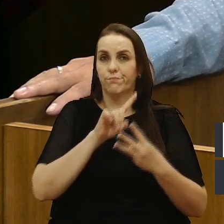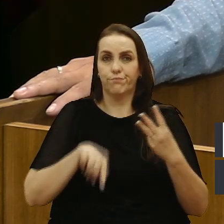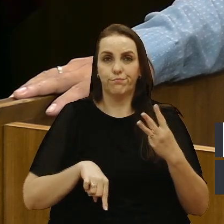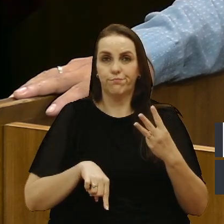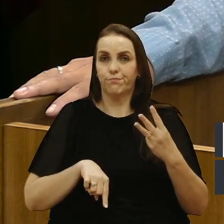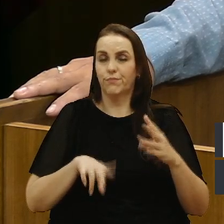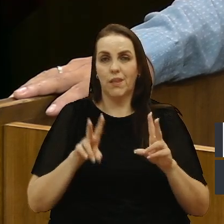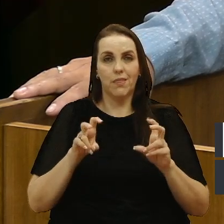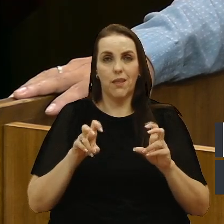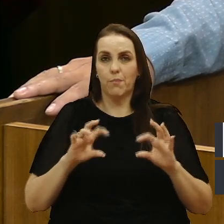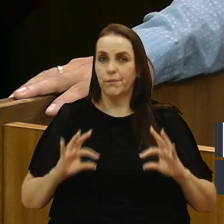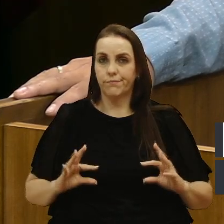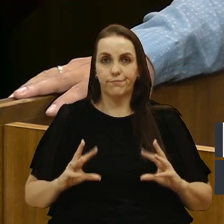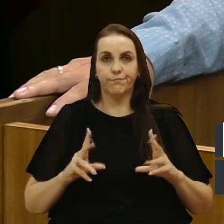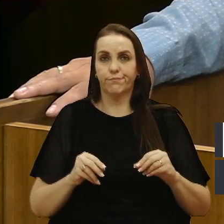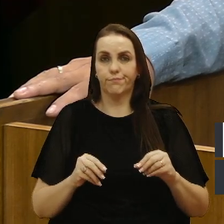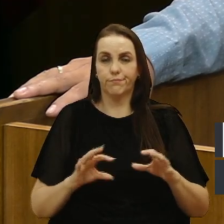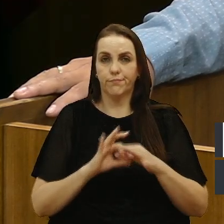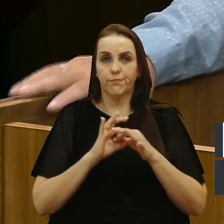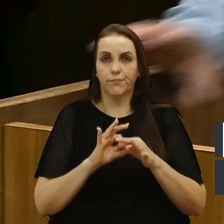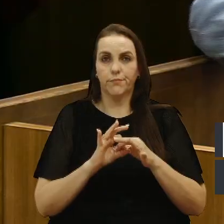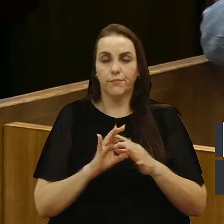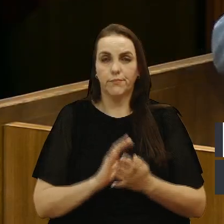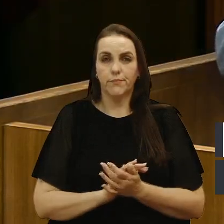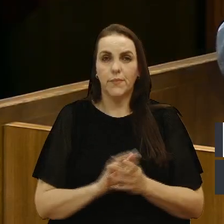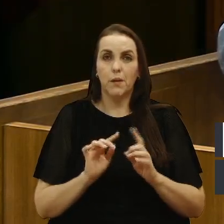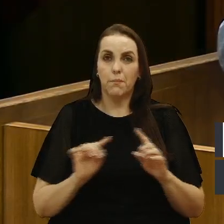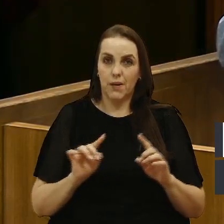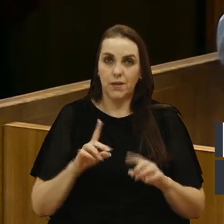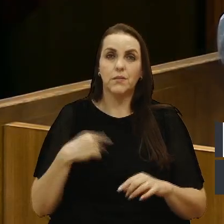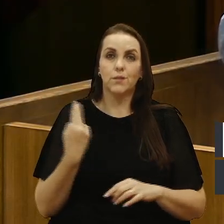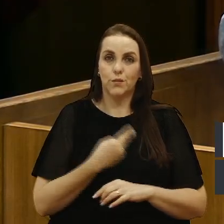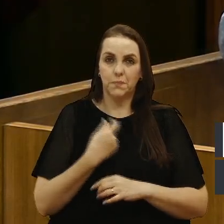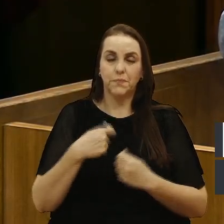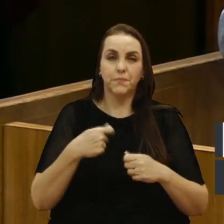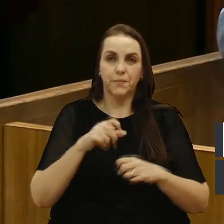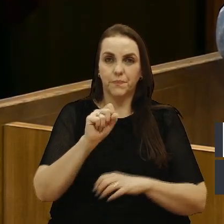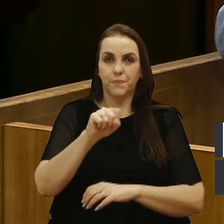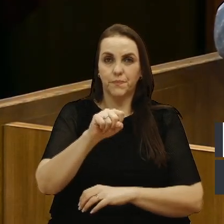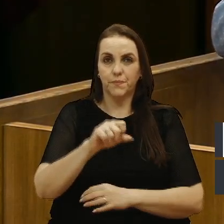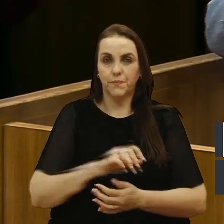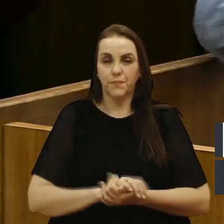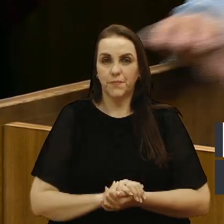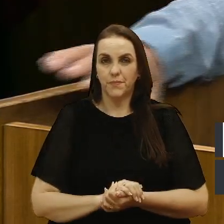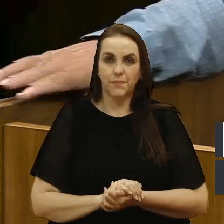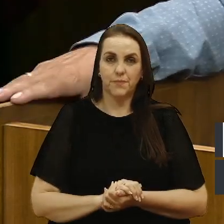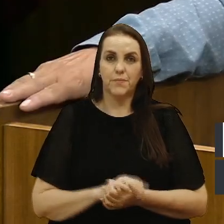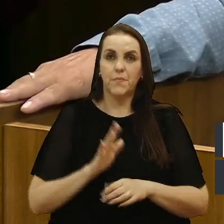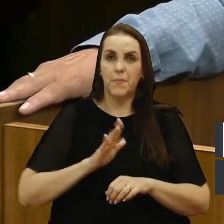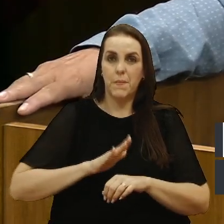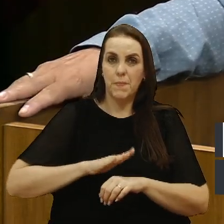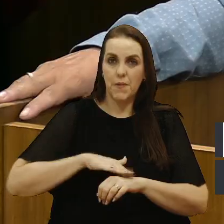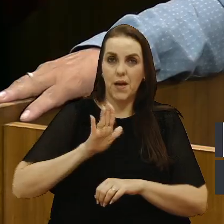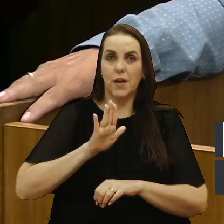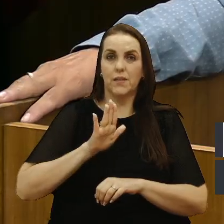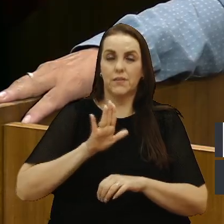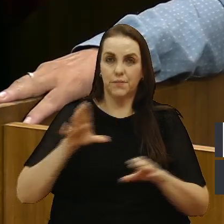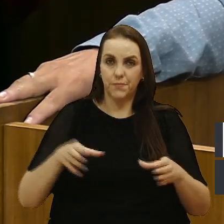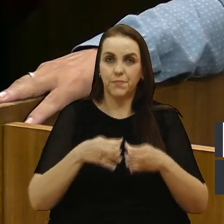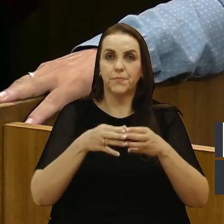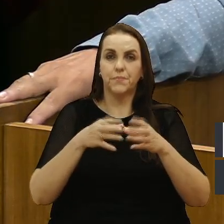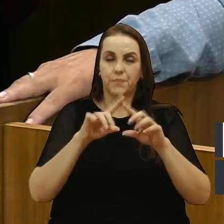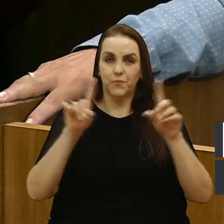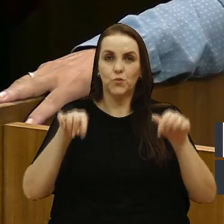une a todos. Agora, nós precisamos sim de mais efetivo na